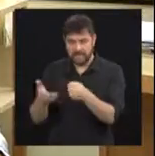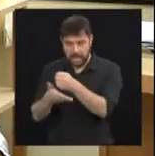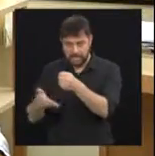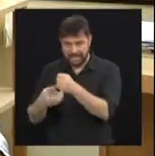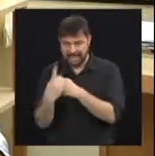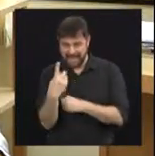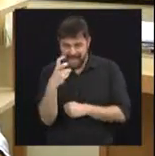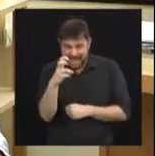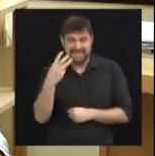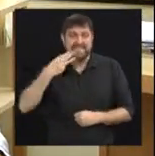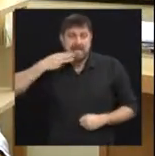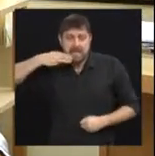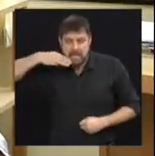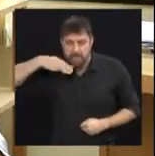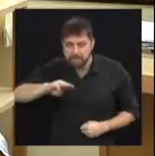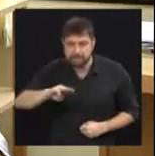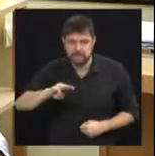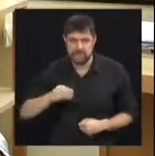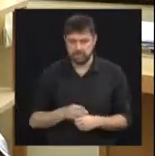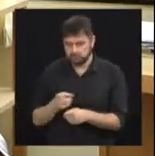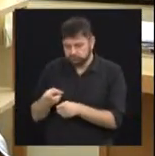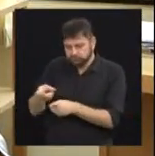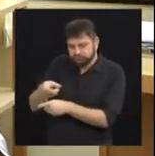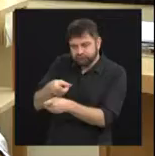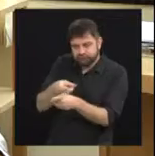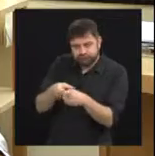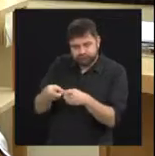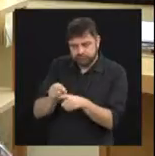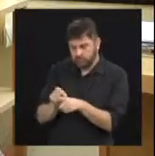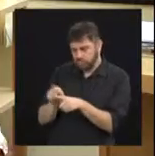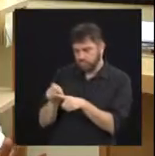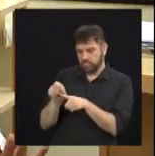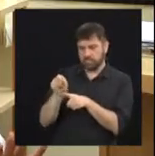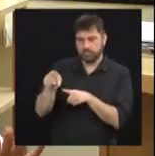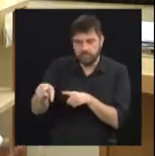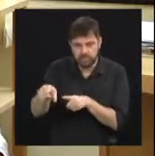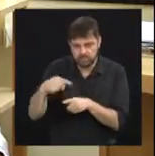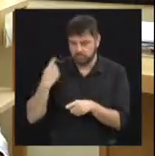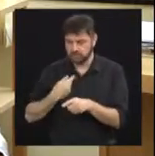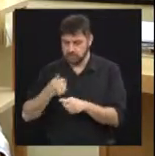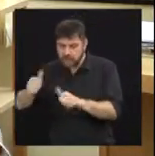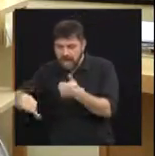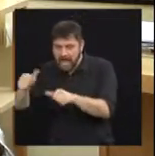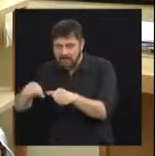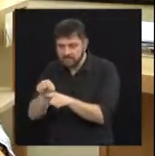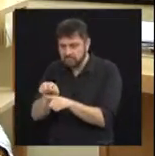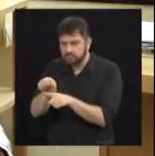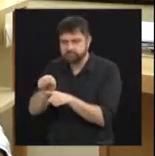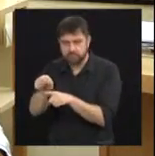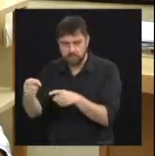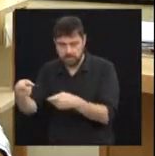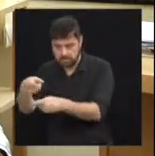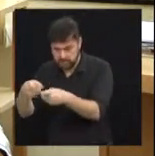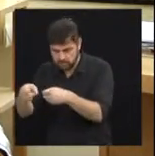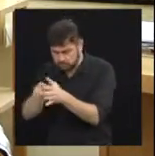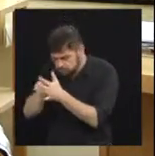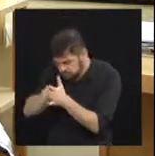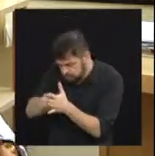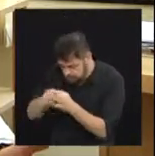15 milhões de espermatozoides por ml de sêmen ejaculado quando nós realizamos a avaliação através do